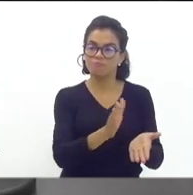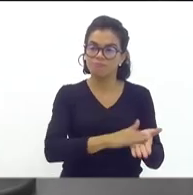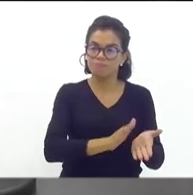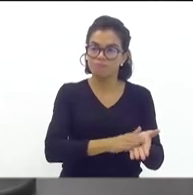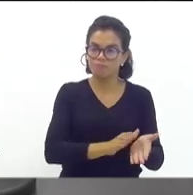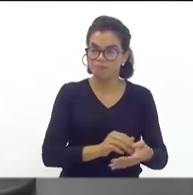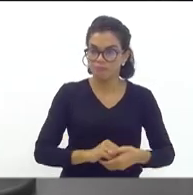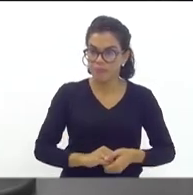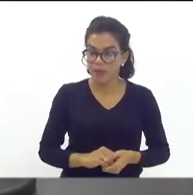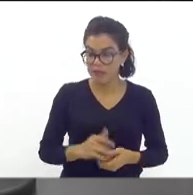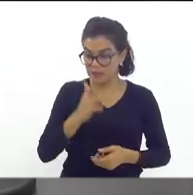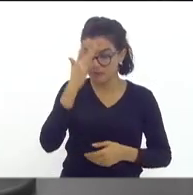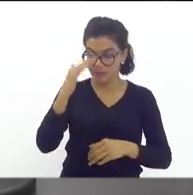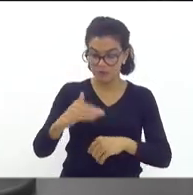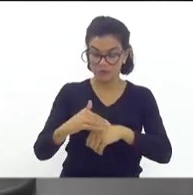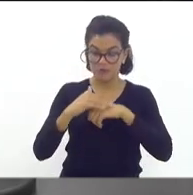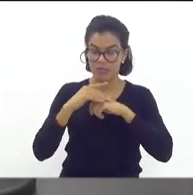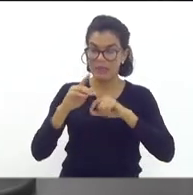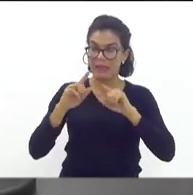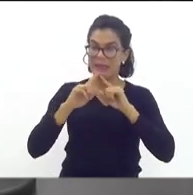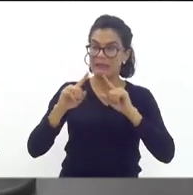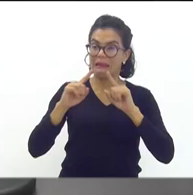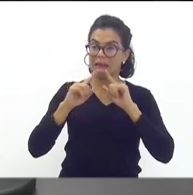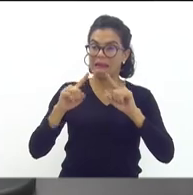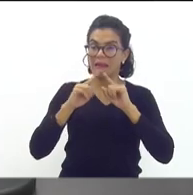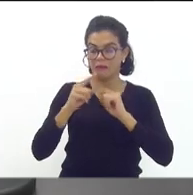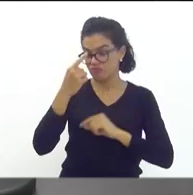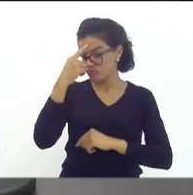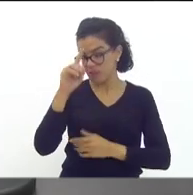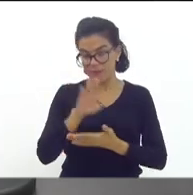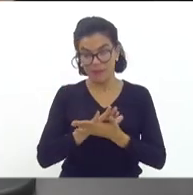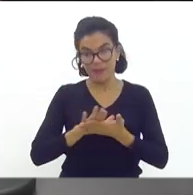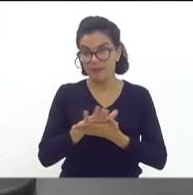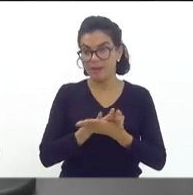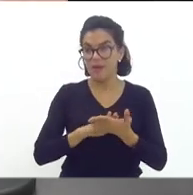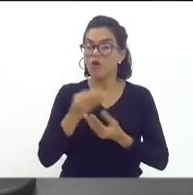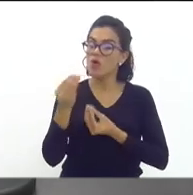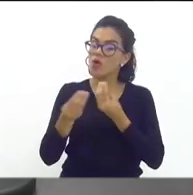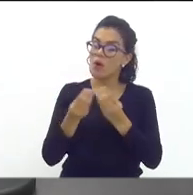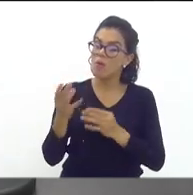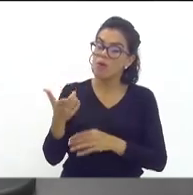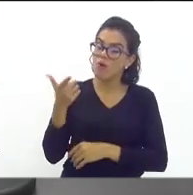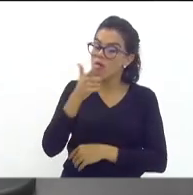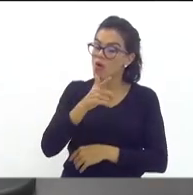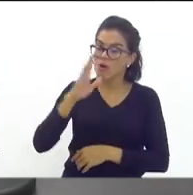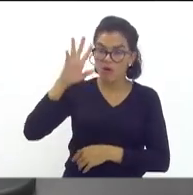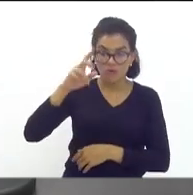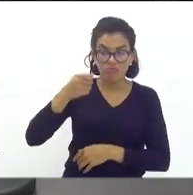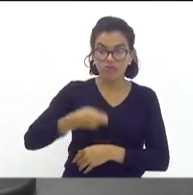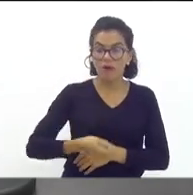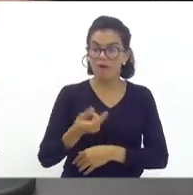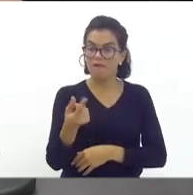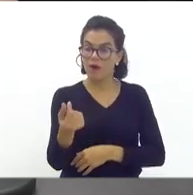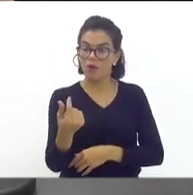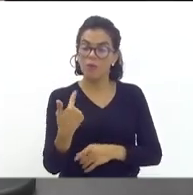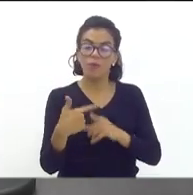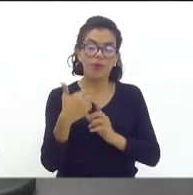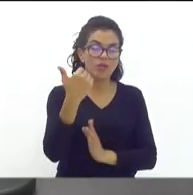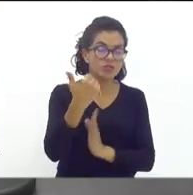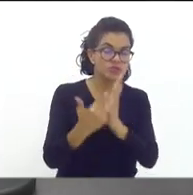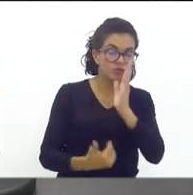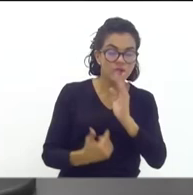vinham reclamar elas elas não sabiam um como se chegou aquele valor do porque aquele desconto do porque